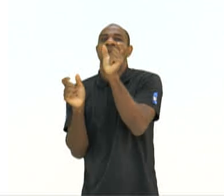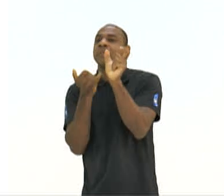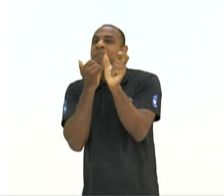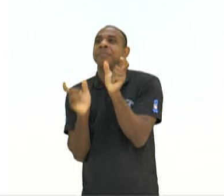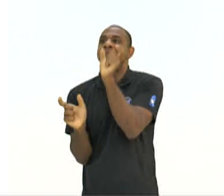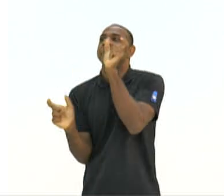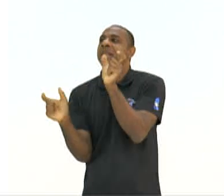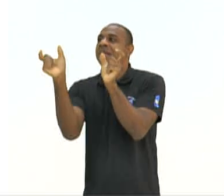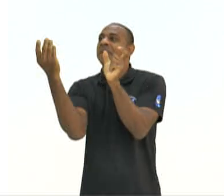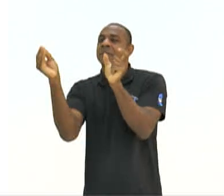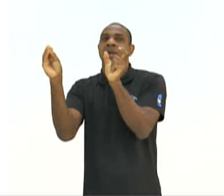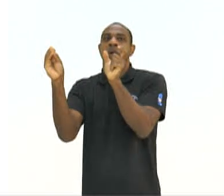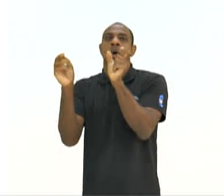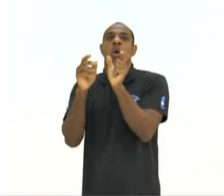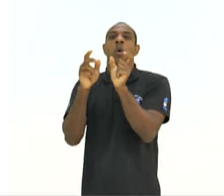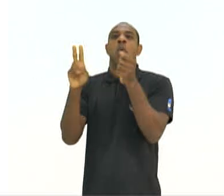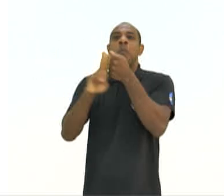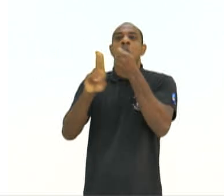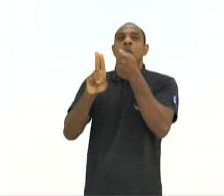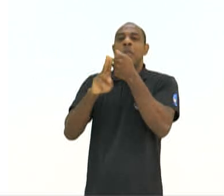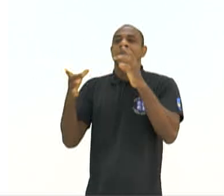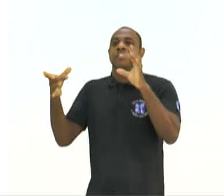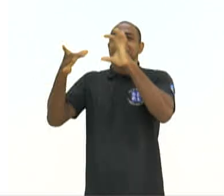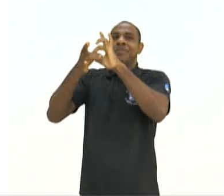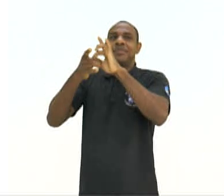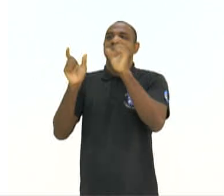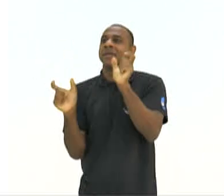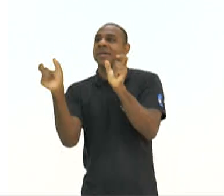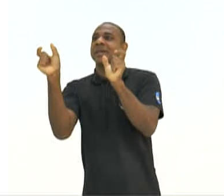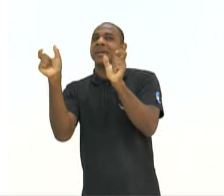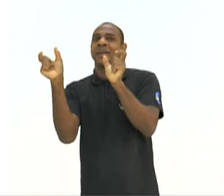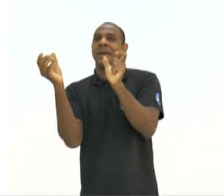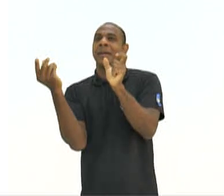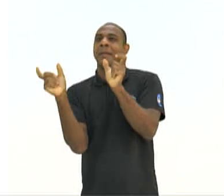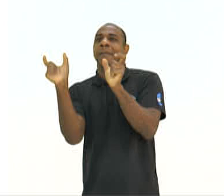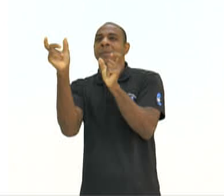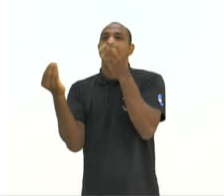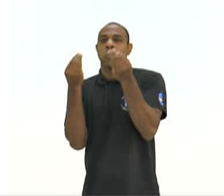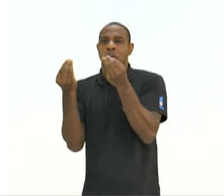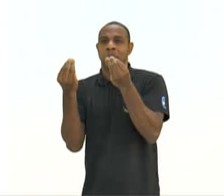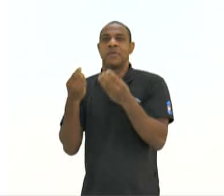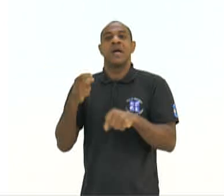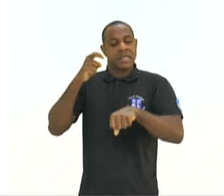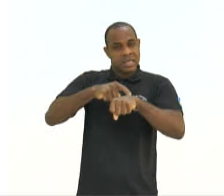qual palavra, o pronome relativo faz alusão. Vou dar um tempinho para vocês fazerem e a gente já retorna.